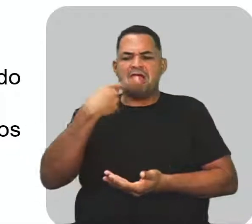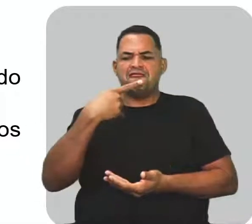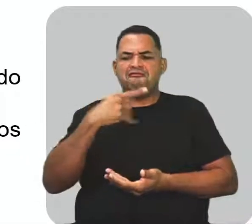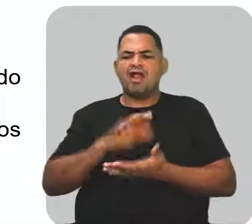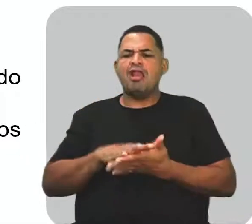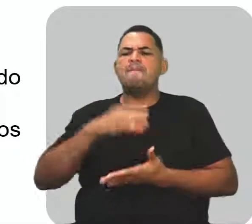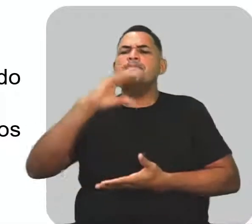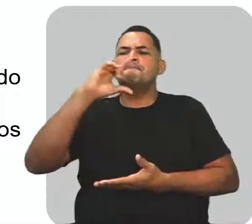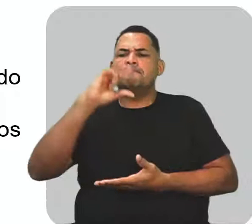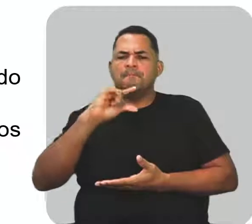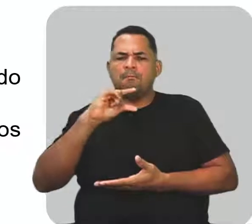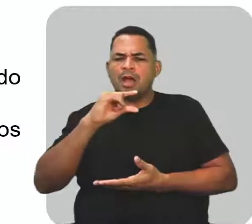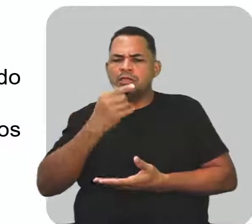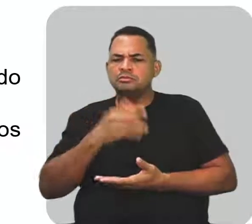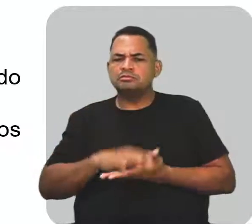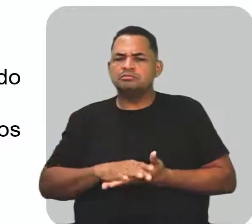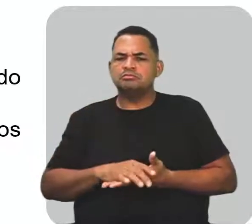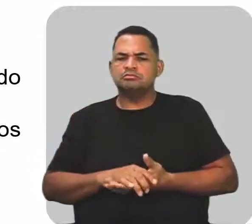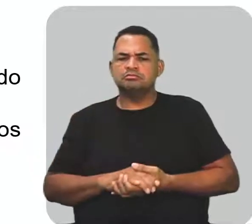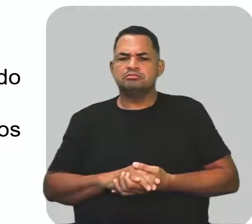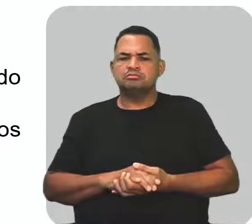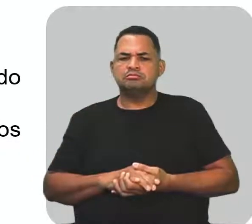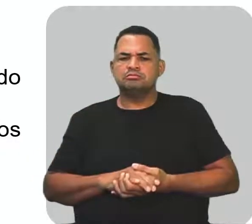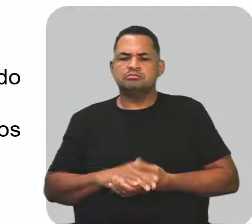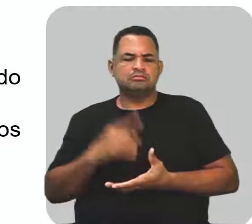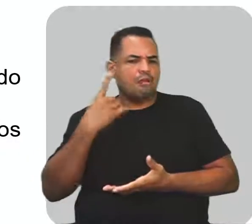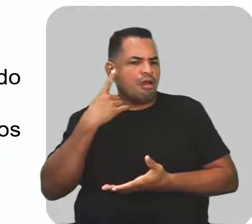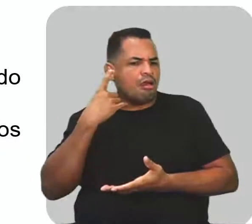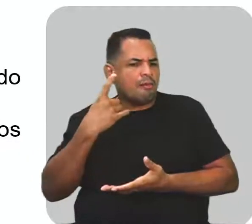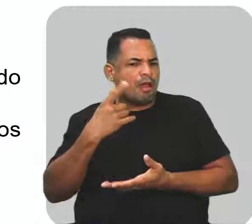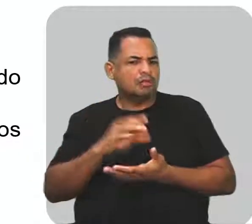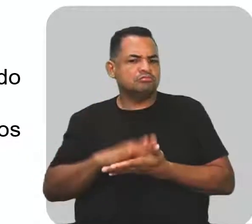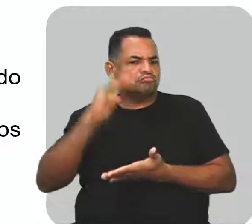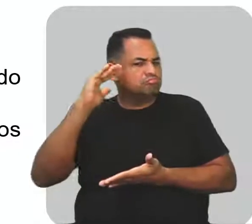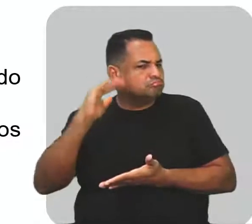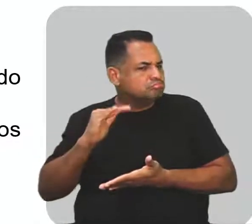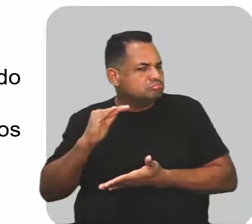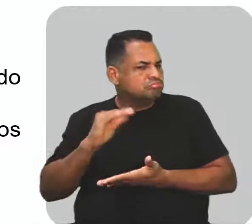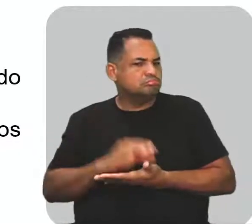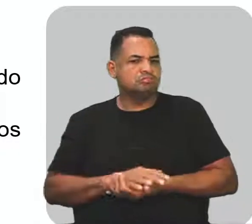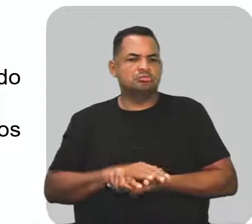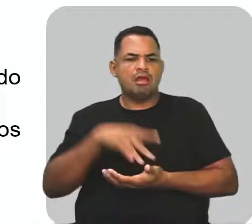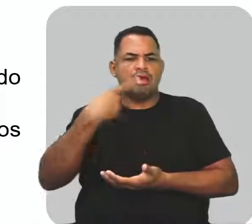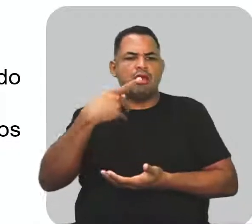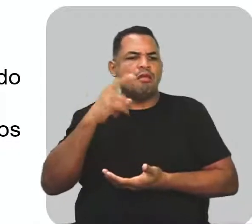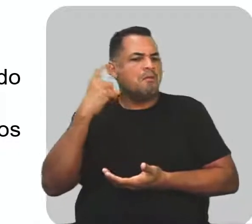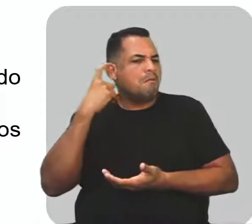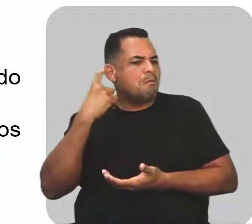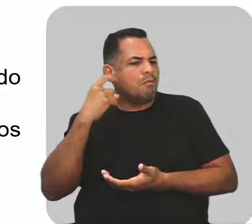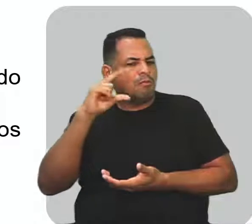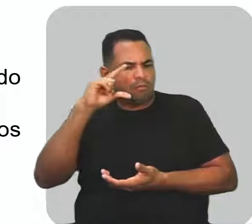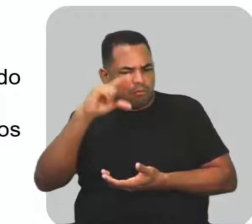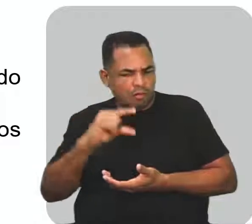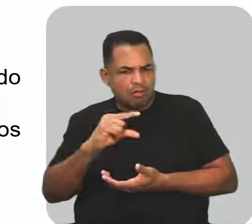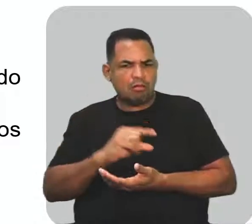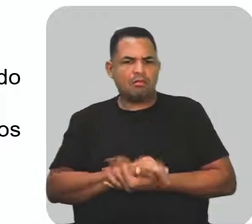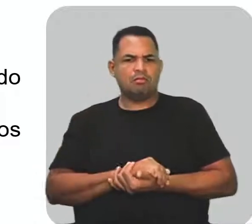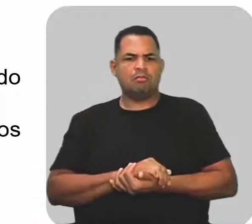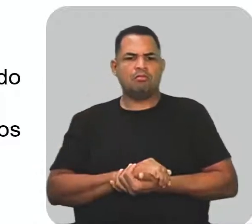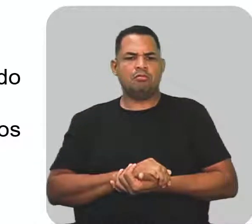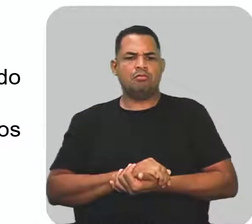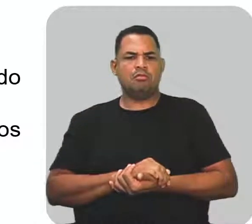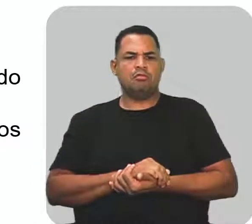mais baixo. Eu finalizei essa frase com ponto de exclamação. Dei uma